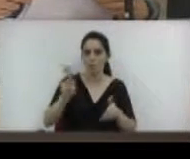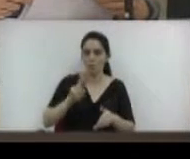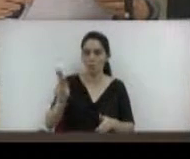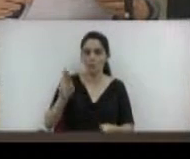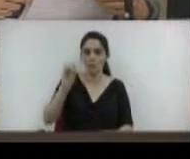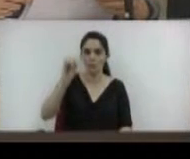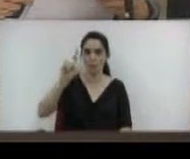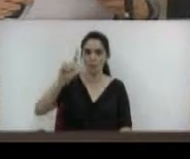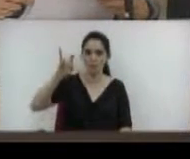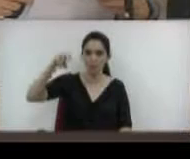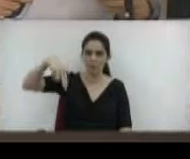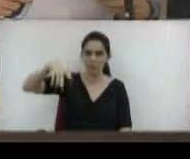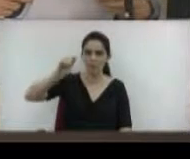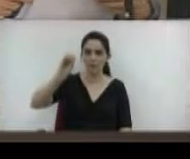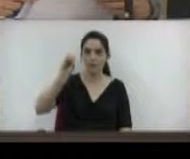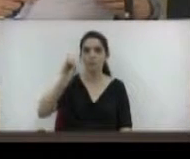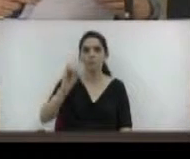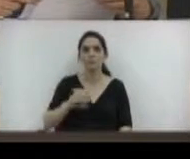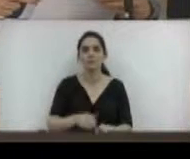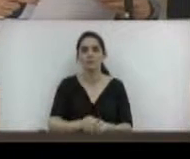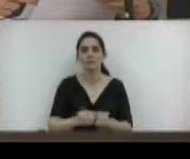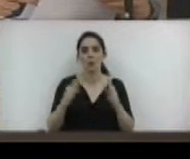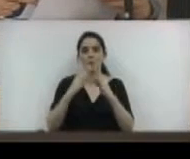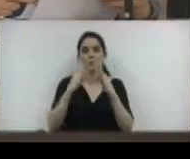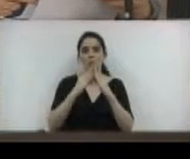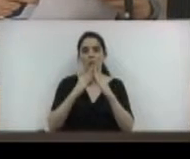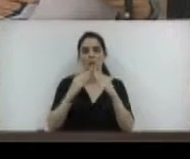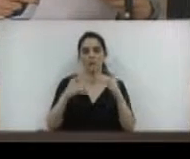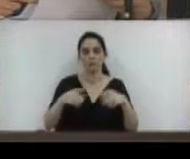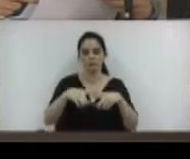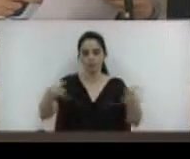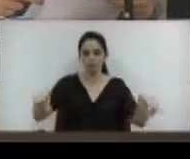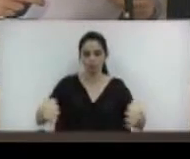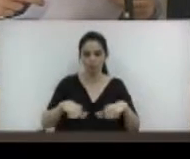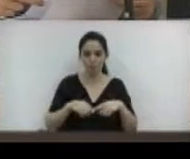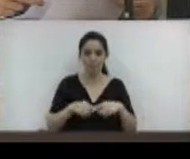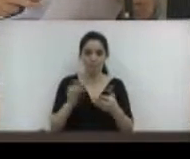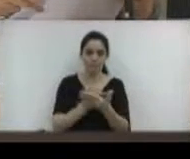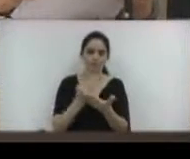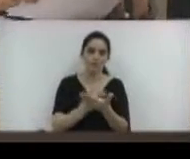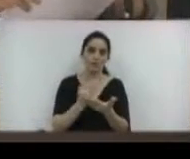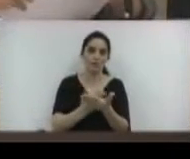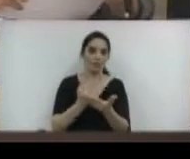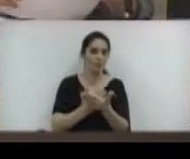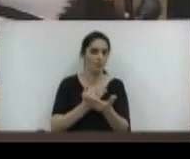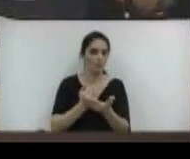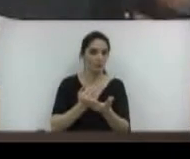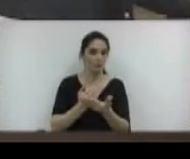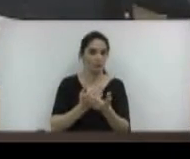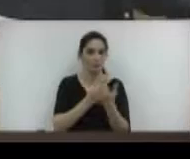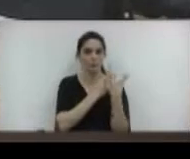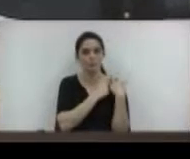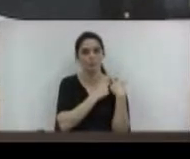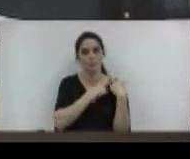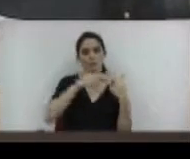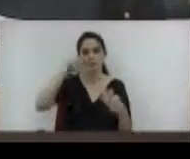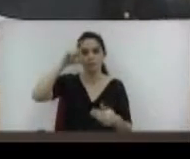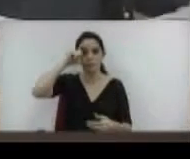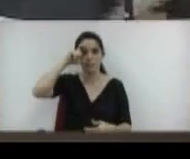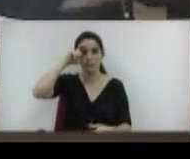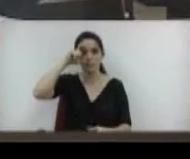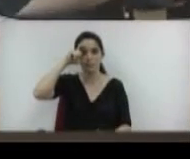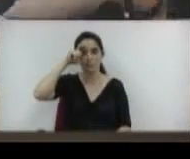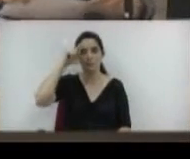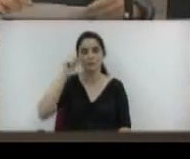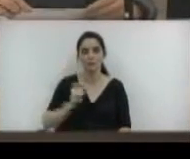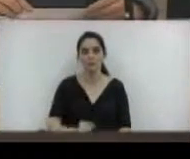Luca no auditório da Biblioteca Municipal João de Souza Ferraz. Autor, vereador José Farid Zaini. Projeto de lei